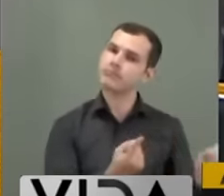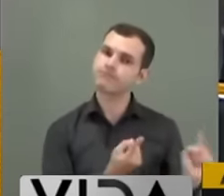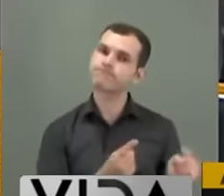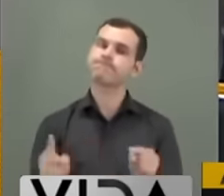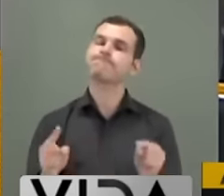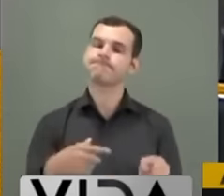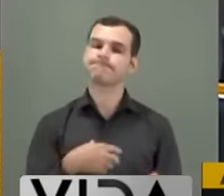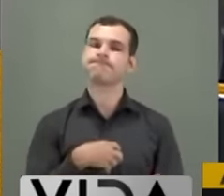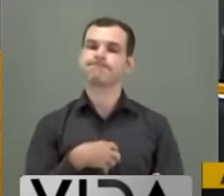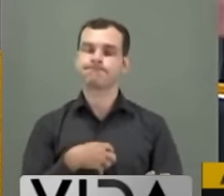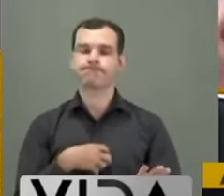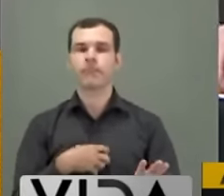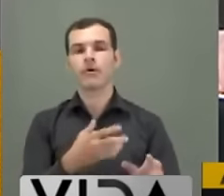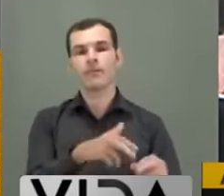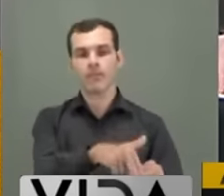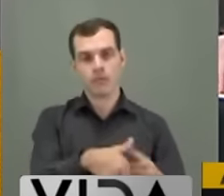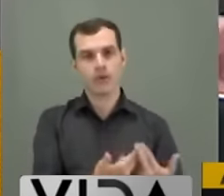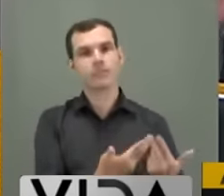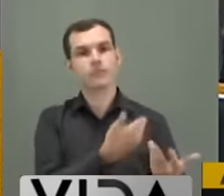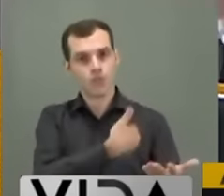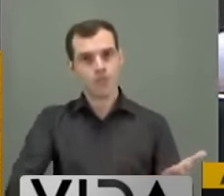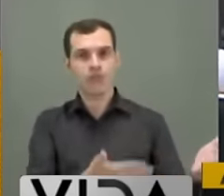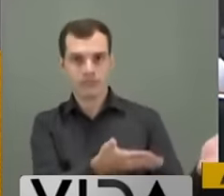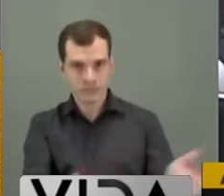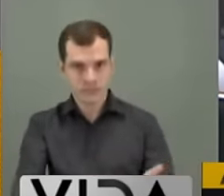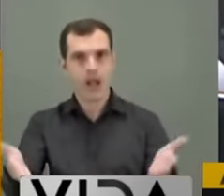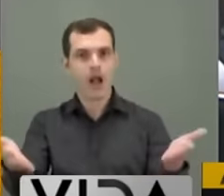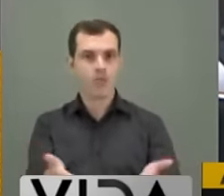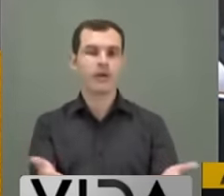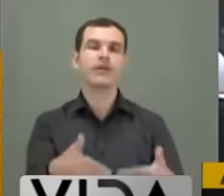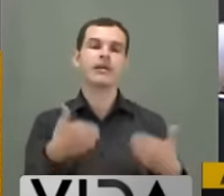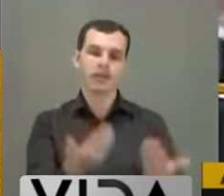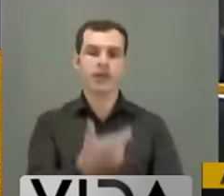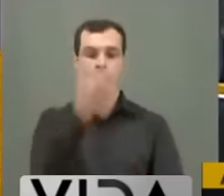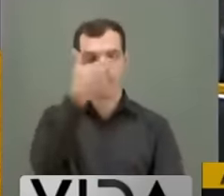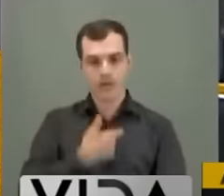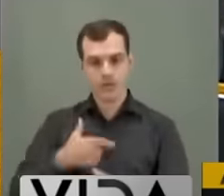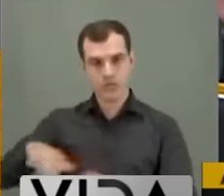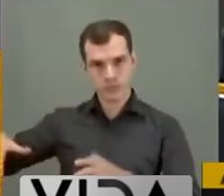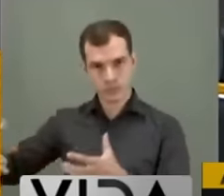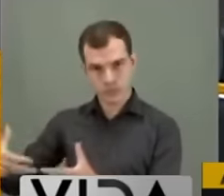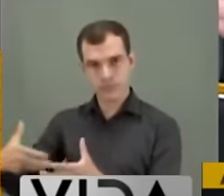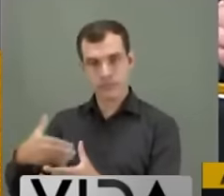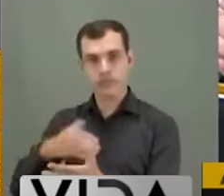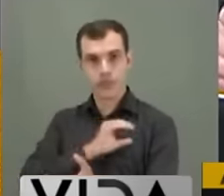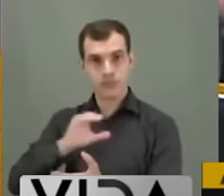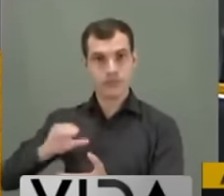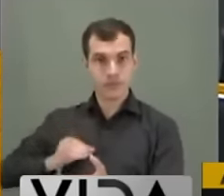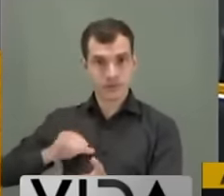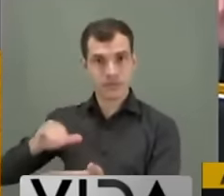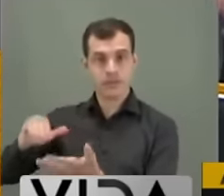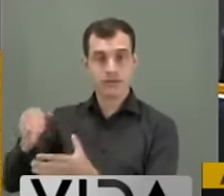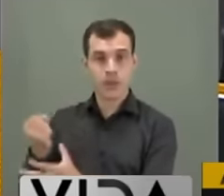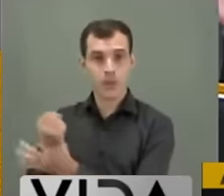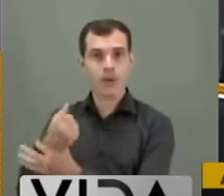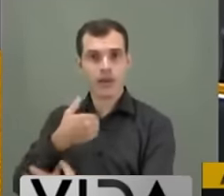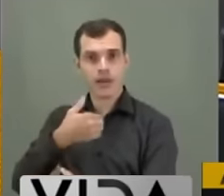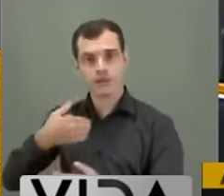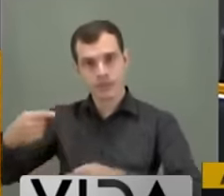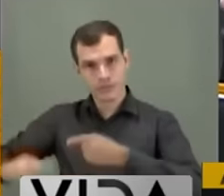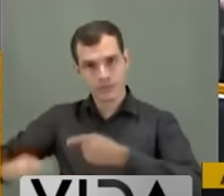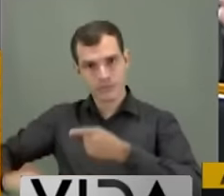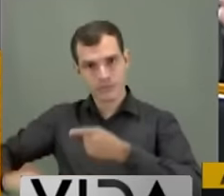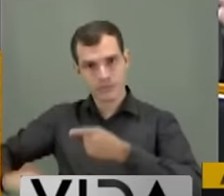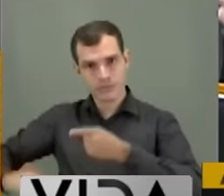estou encaminhando para o senhor, através da Secretaria de Segurança, através da Comissão de Segurança Pública, um pedido à Polícia Federal para que esses